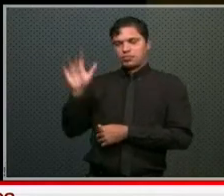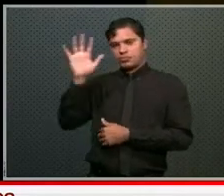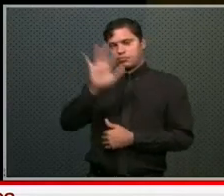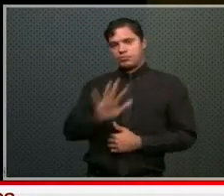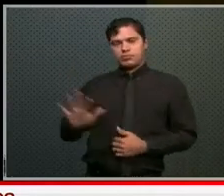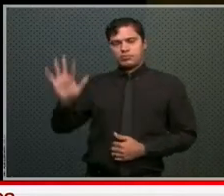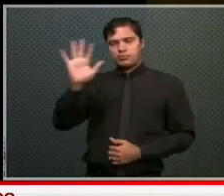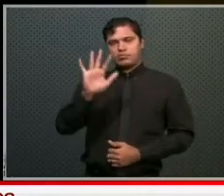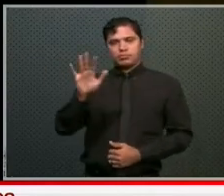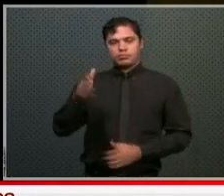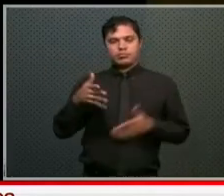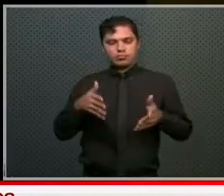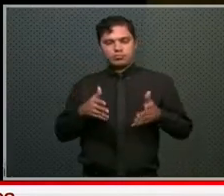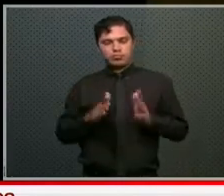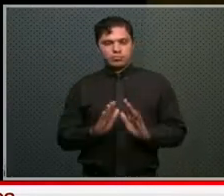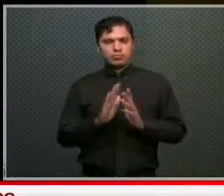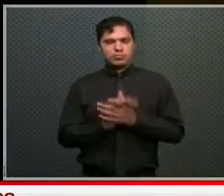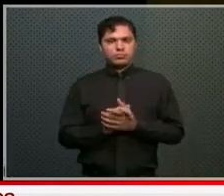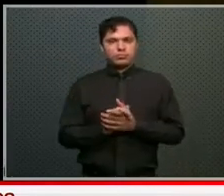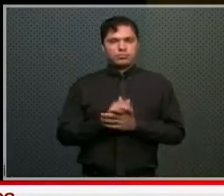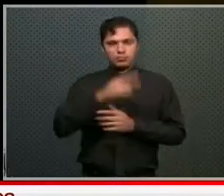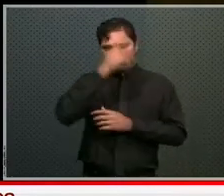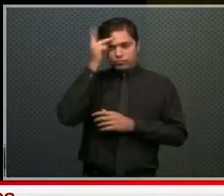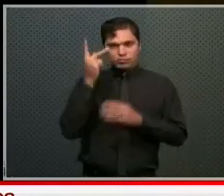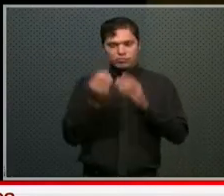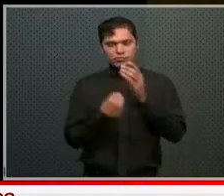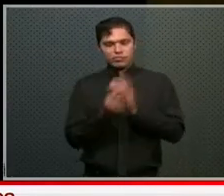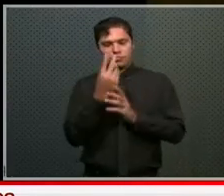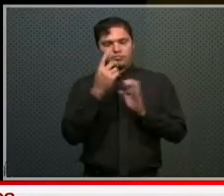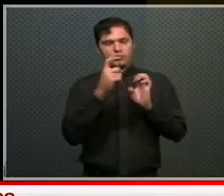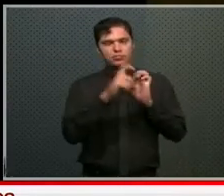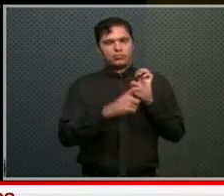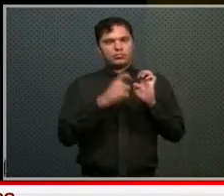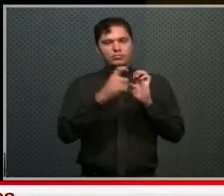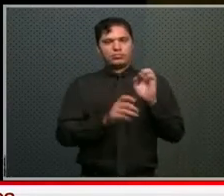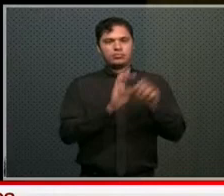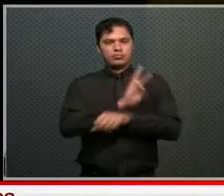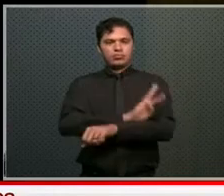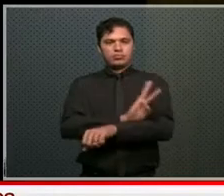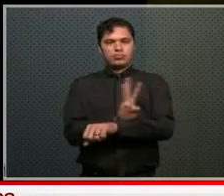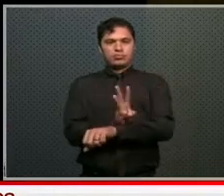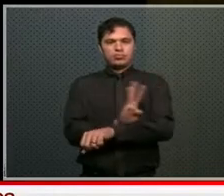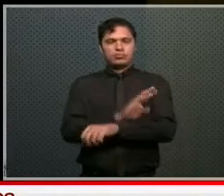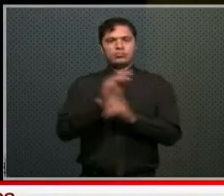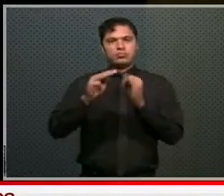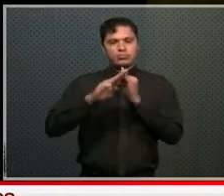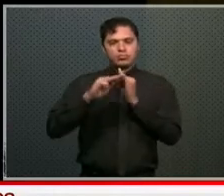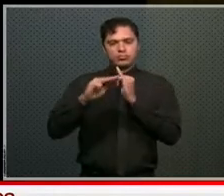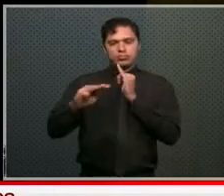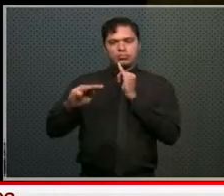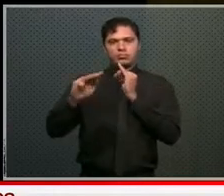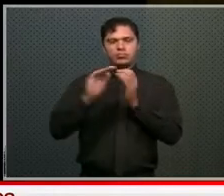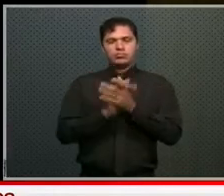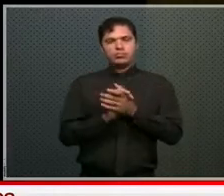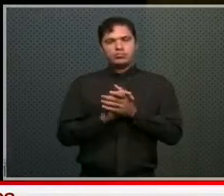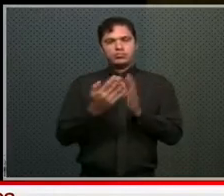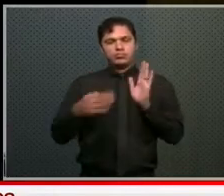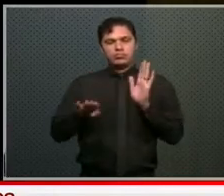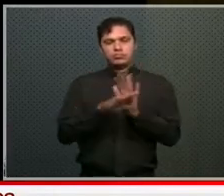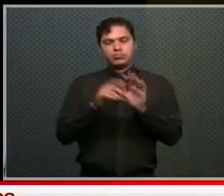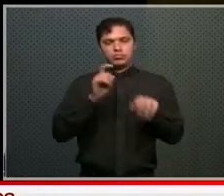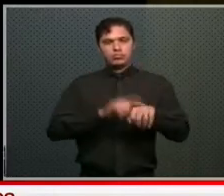onde nasceu um dos que fundaram Marajó É Chegada a Hora definitiva